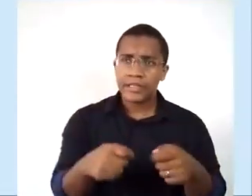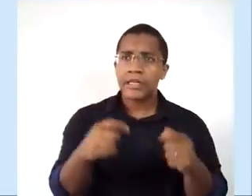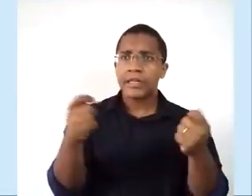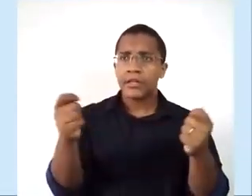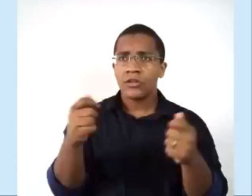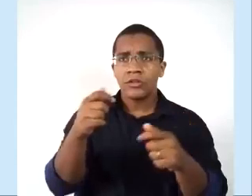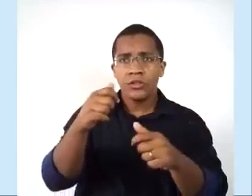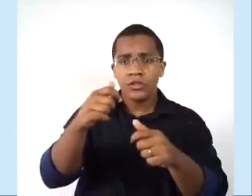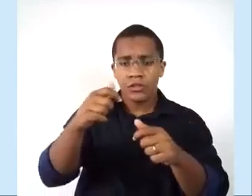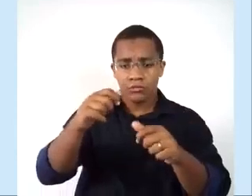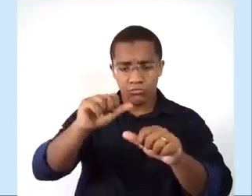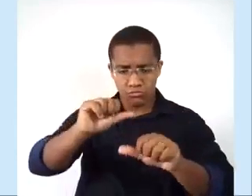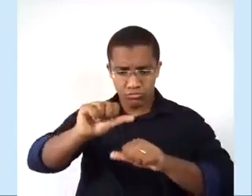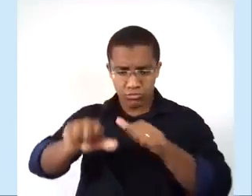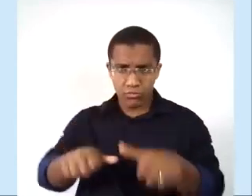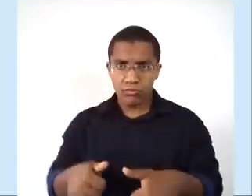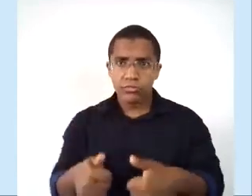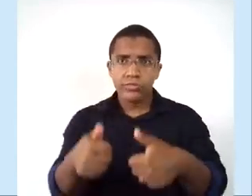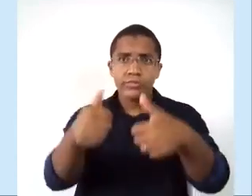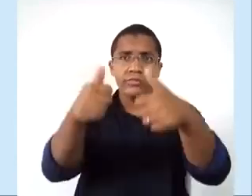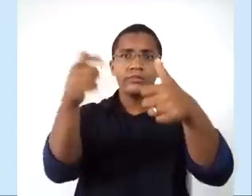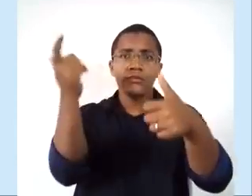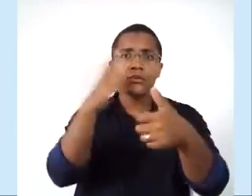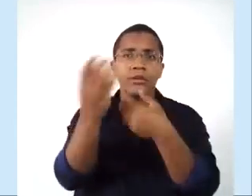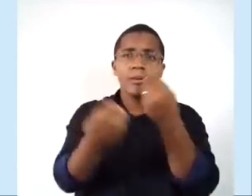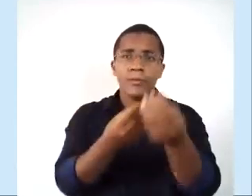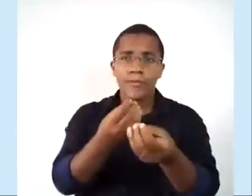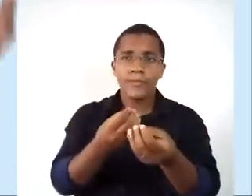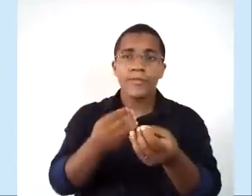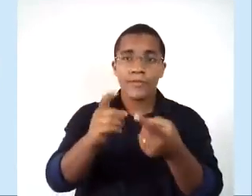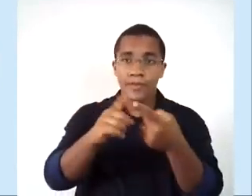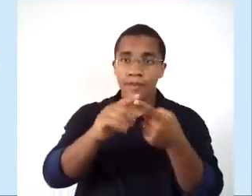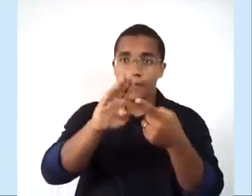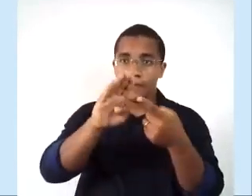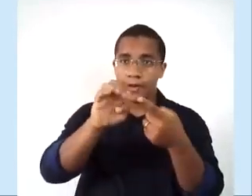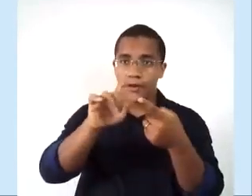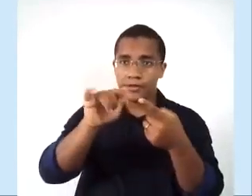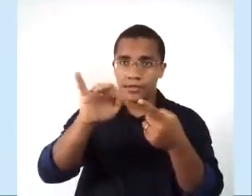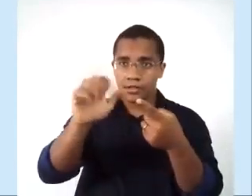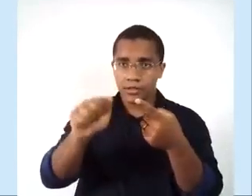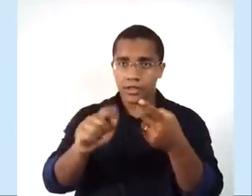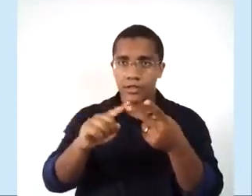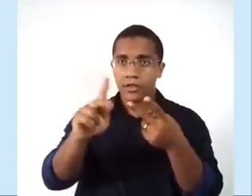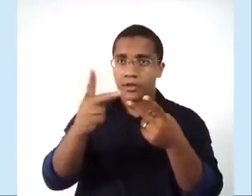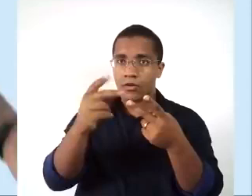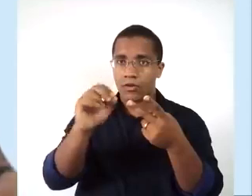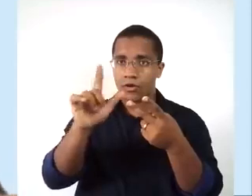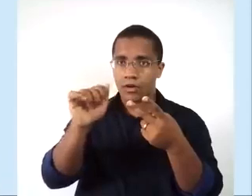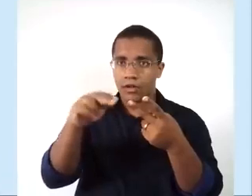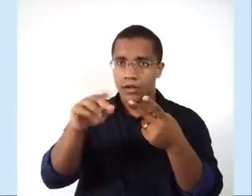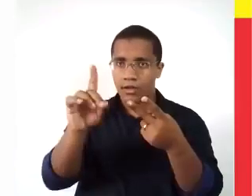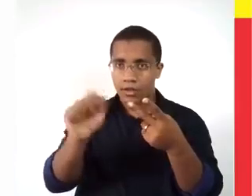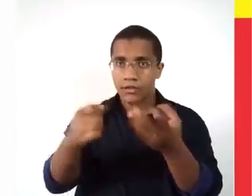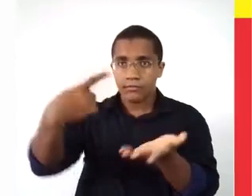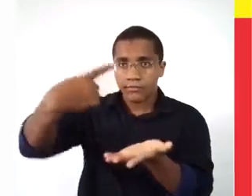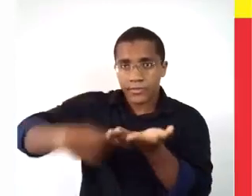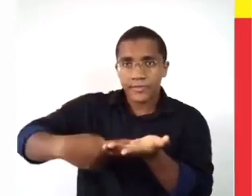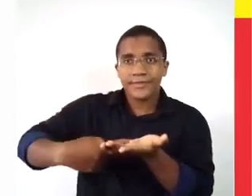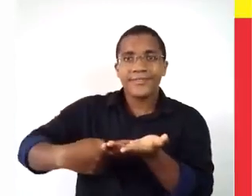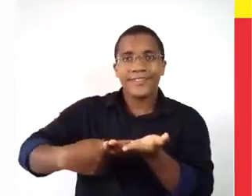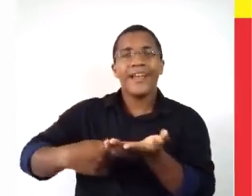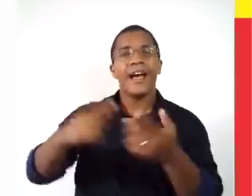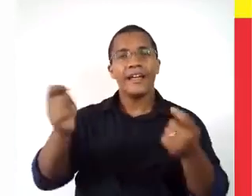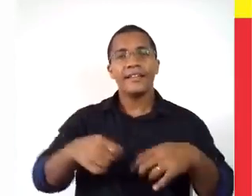acham? Bélgica e Holanda toparam e aí dá início ao Benelux, ok? O embrião da União Europeia. A